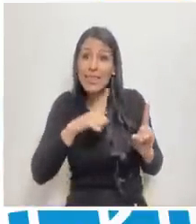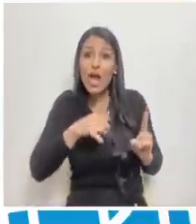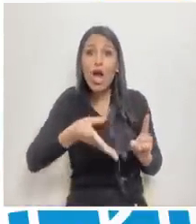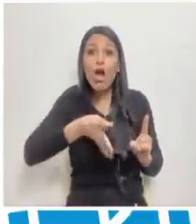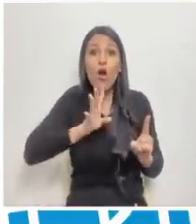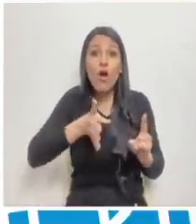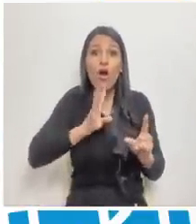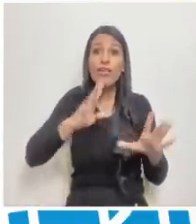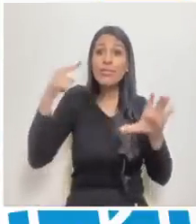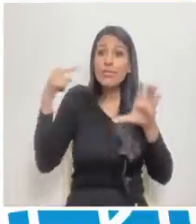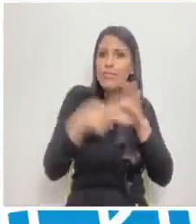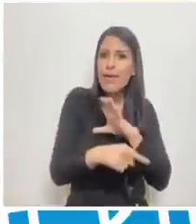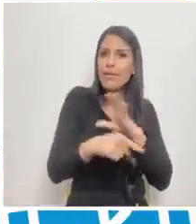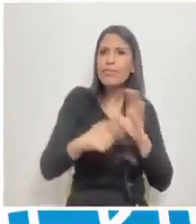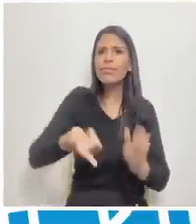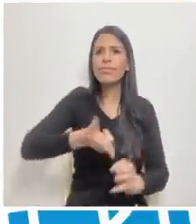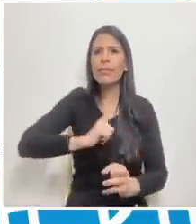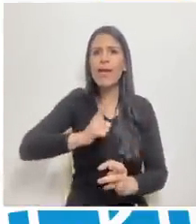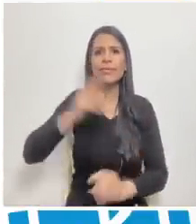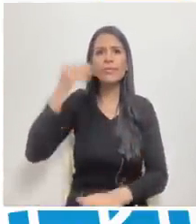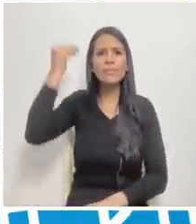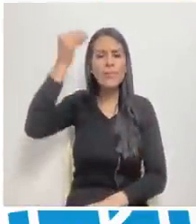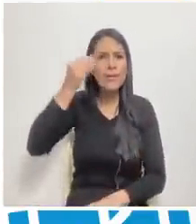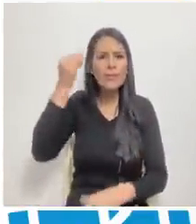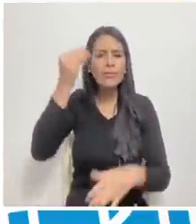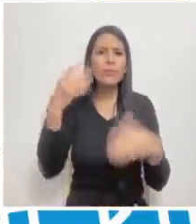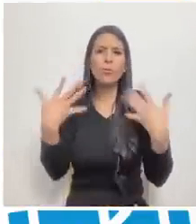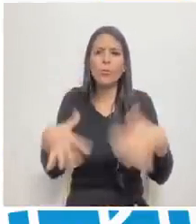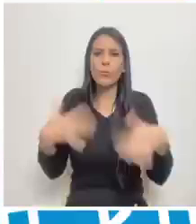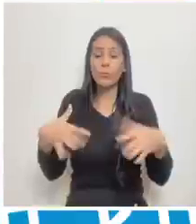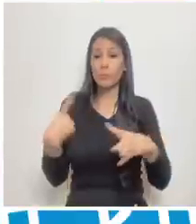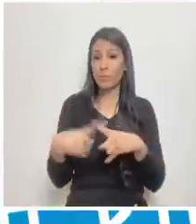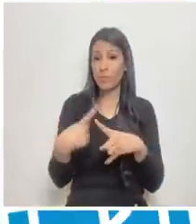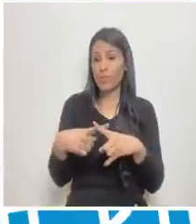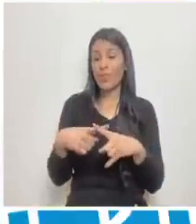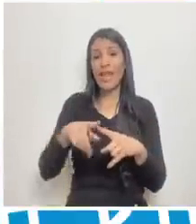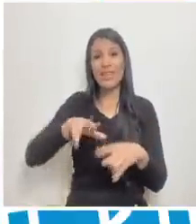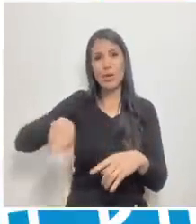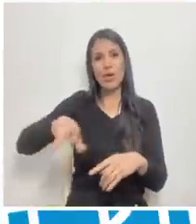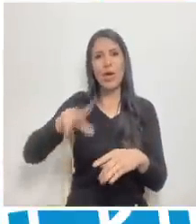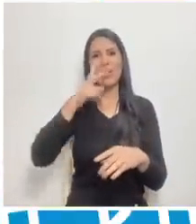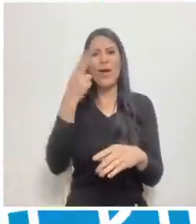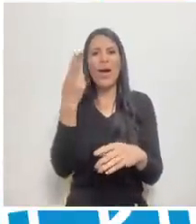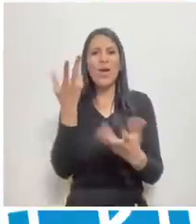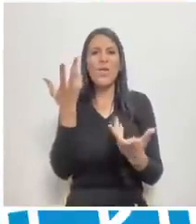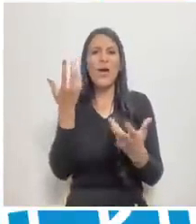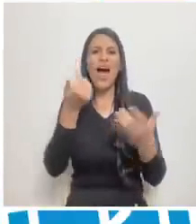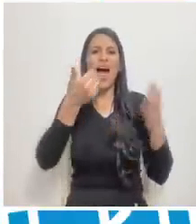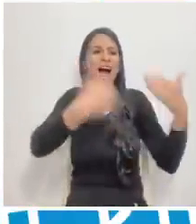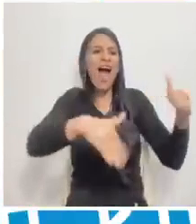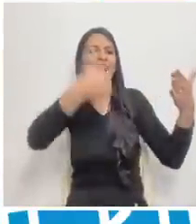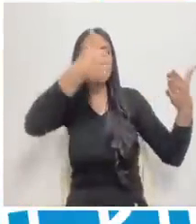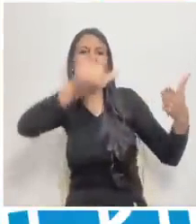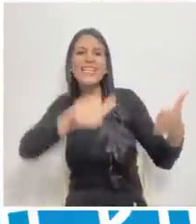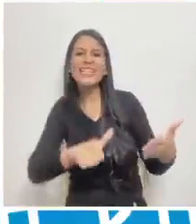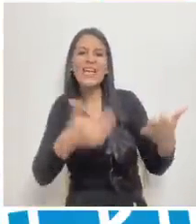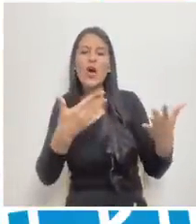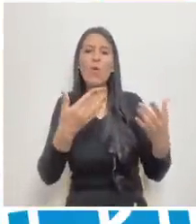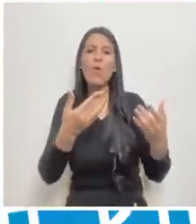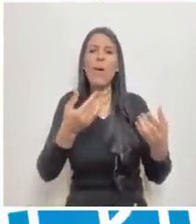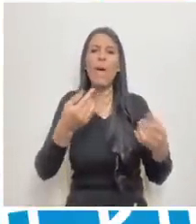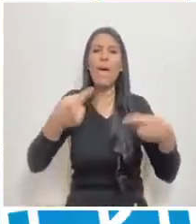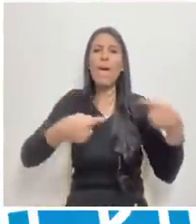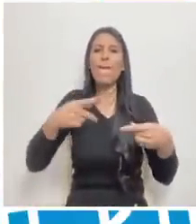essa experiência na área, porque nós não estamos falando aqui de qualquer avaliação, de uma avaliação de uma política, de uma avaliação de um